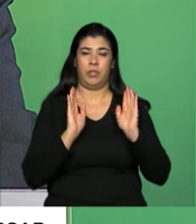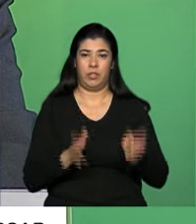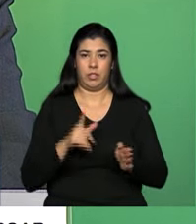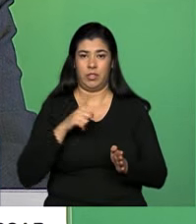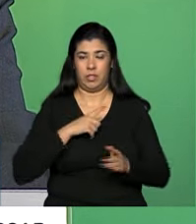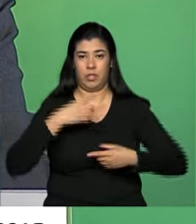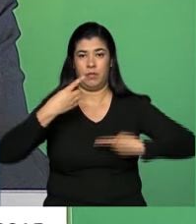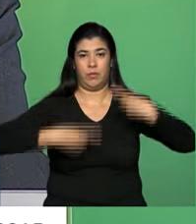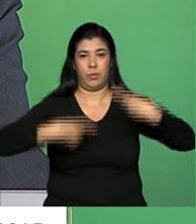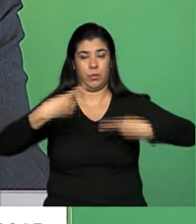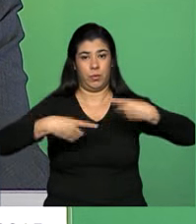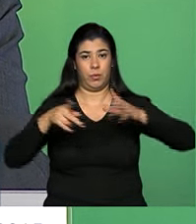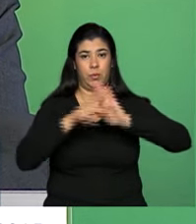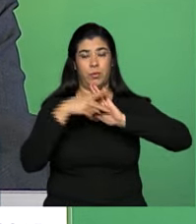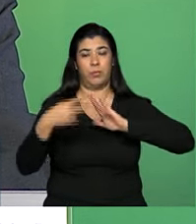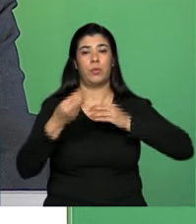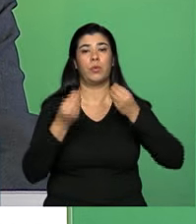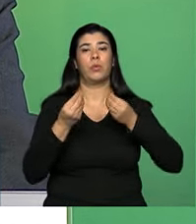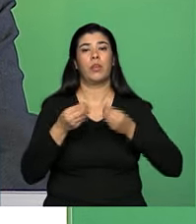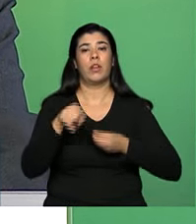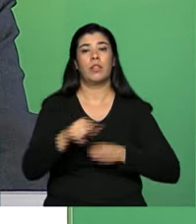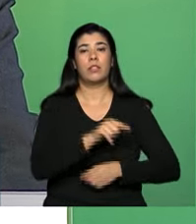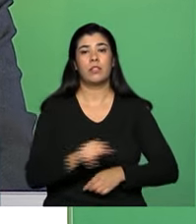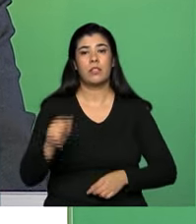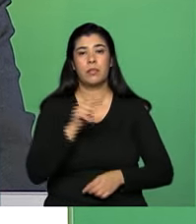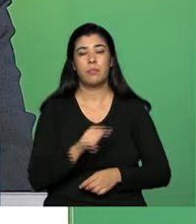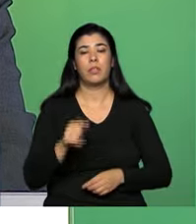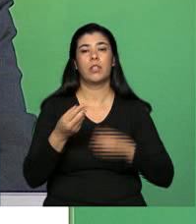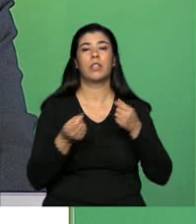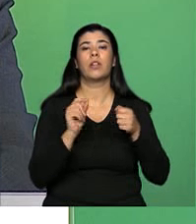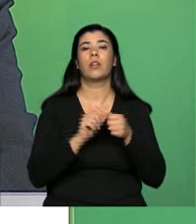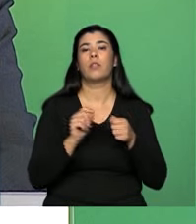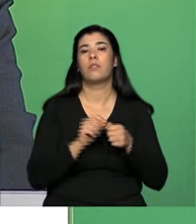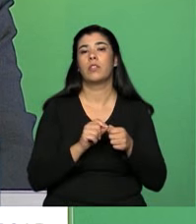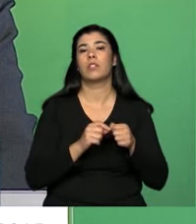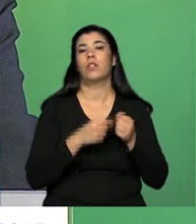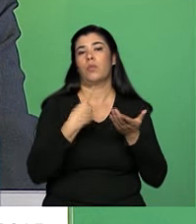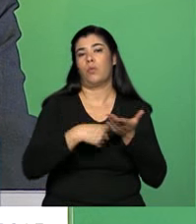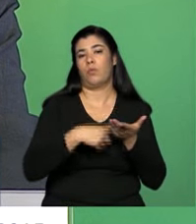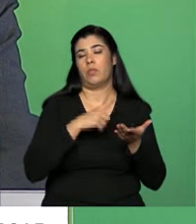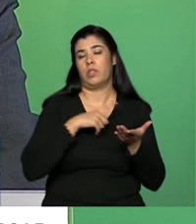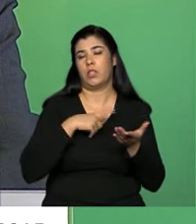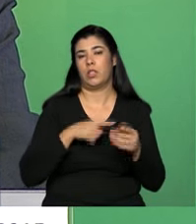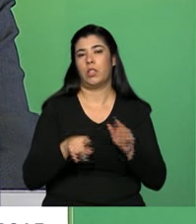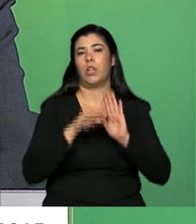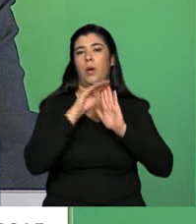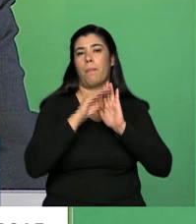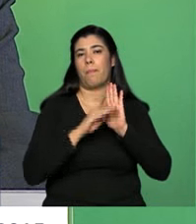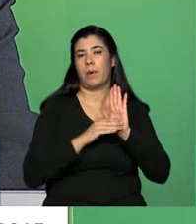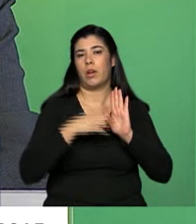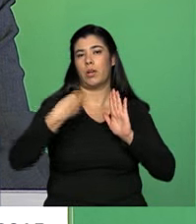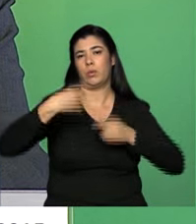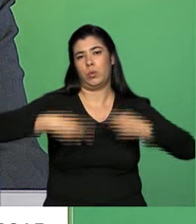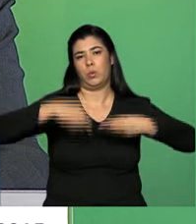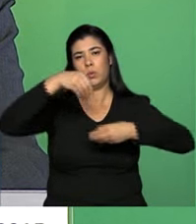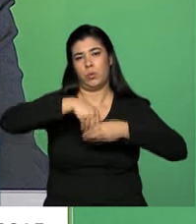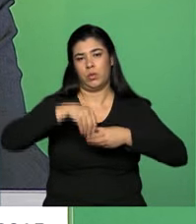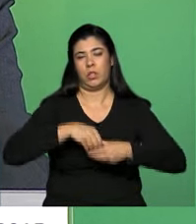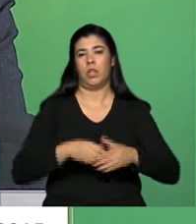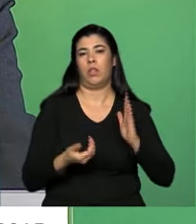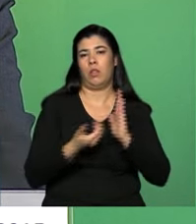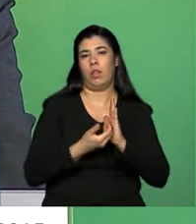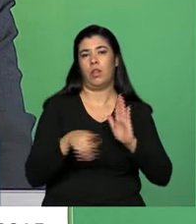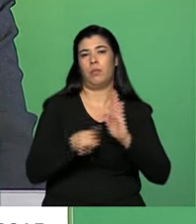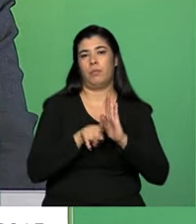discutida a questão da agenda da semana a pauta da câmara do Senado e com a